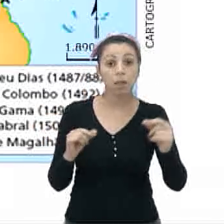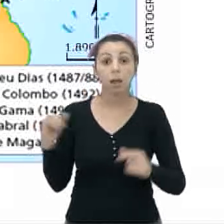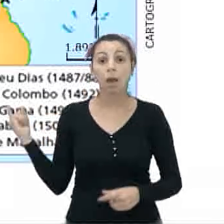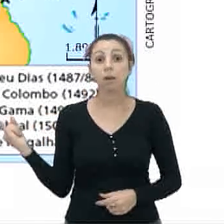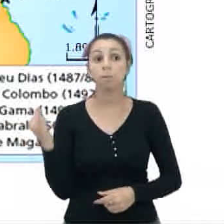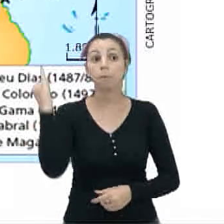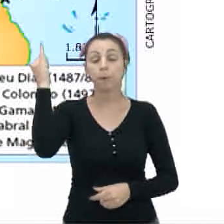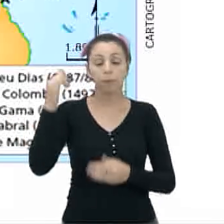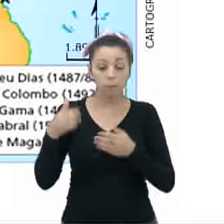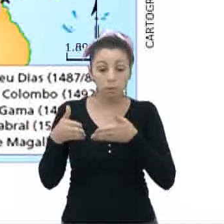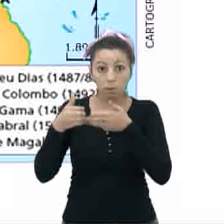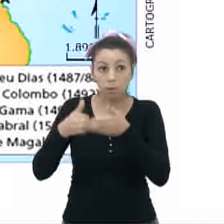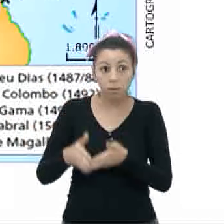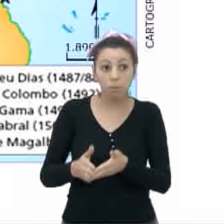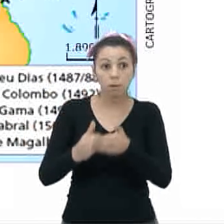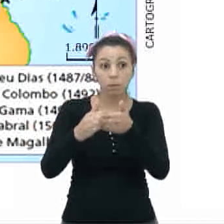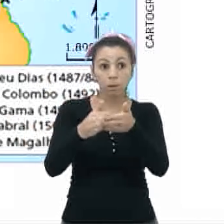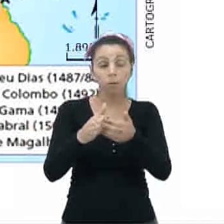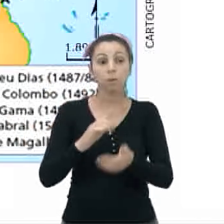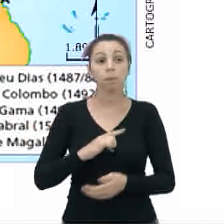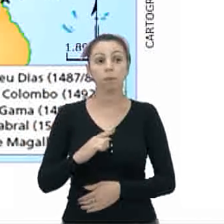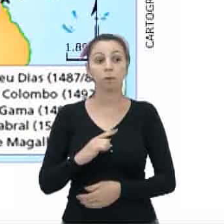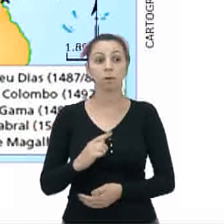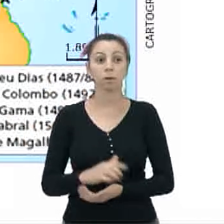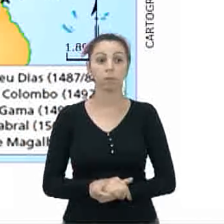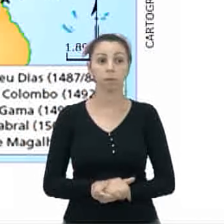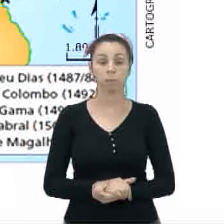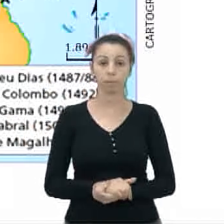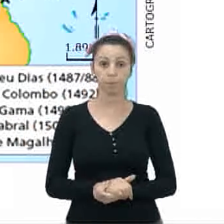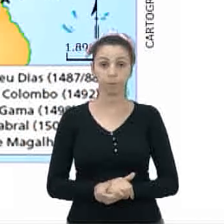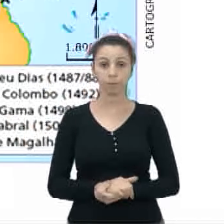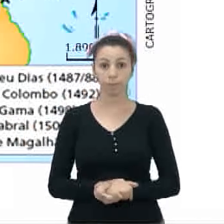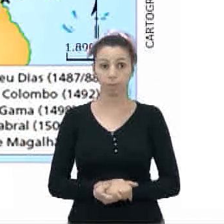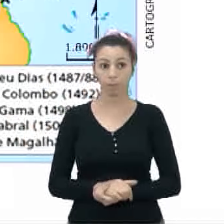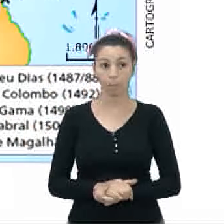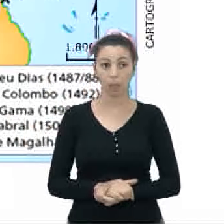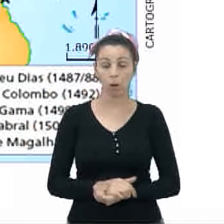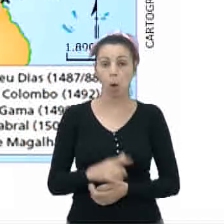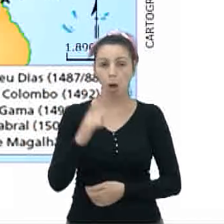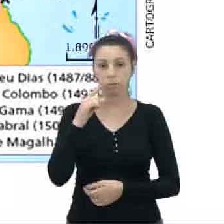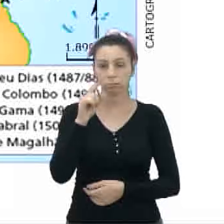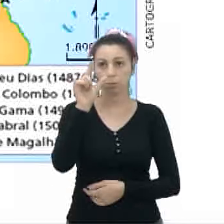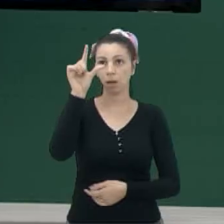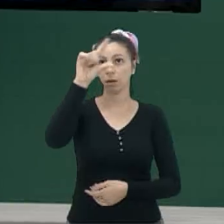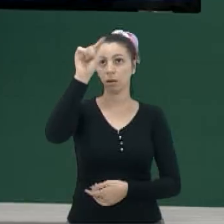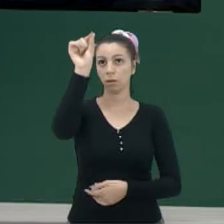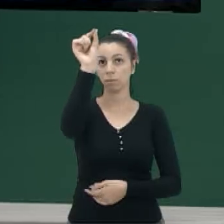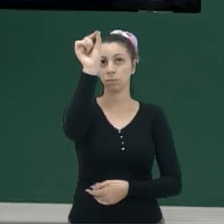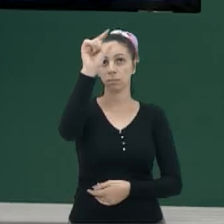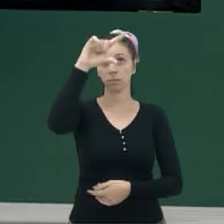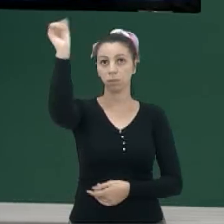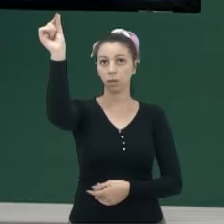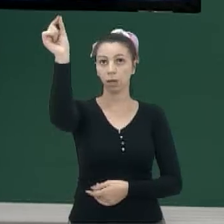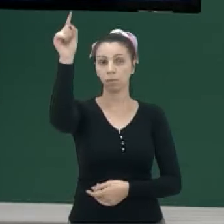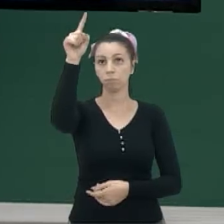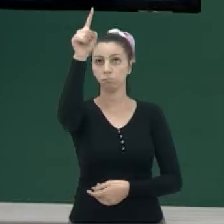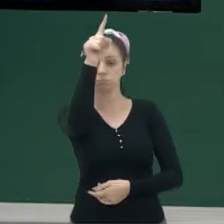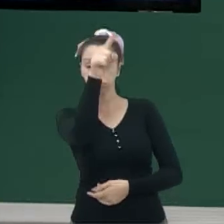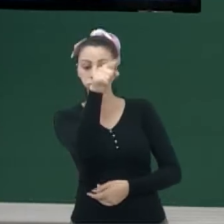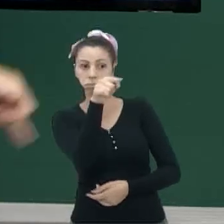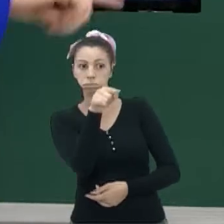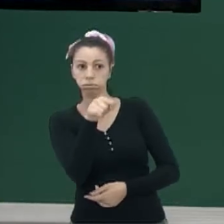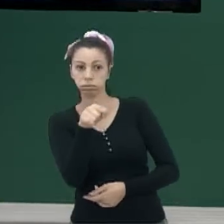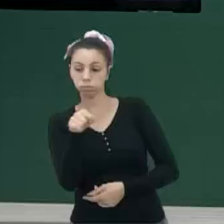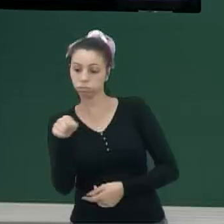navegação. Vamos dar uma olhadinha novamente aqui no mapa. Então a gente vai ver que eles saem daqui, ó, em direção a todos os continentes. E daqui, ó,